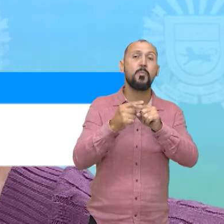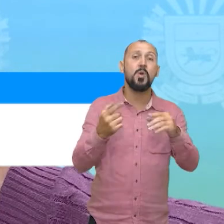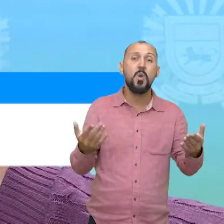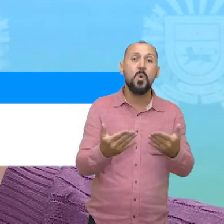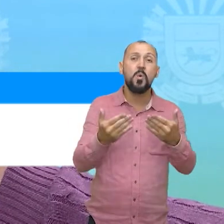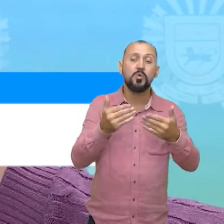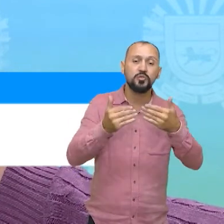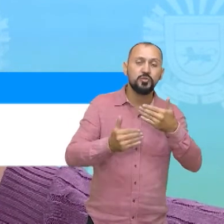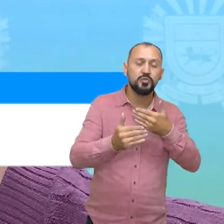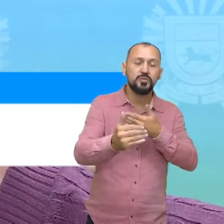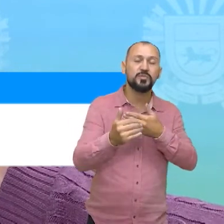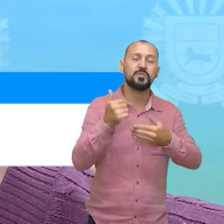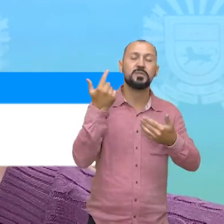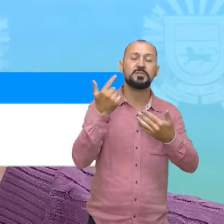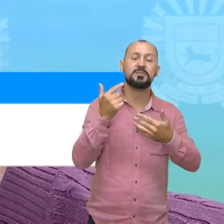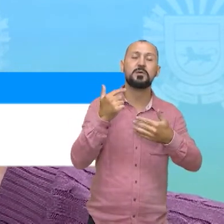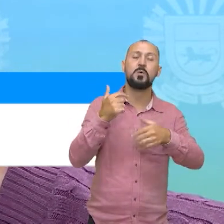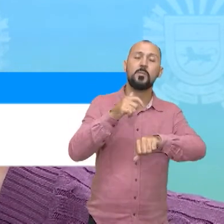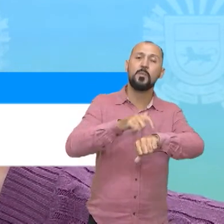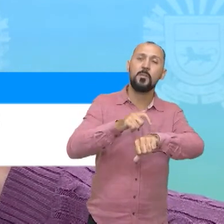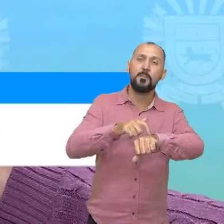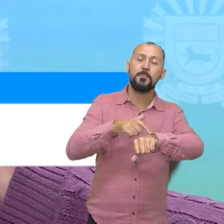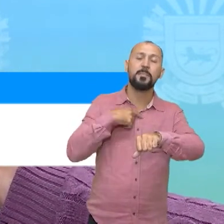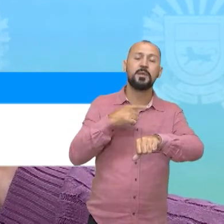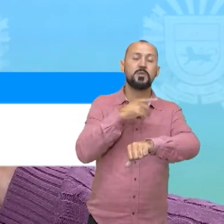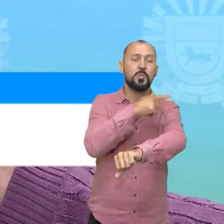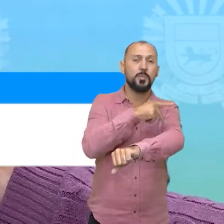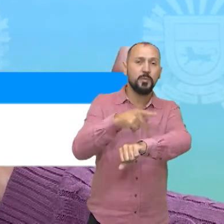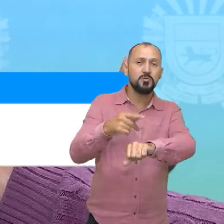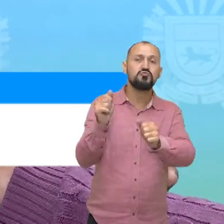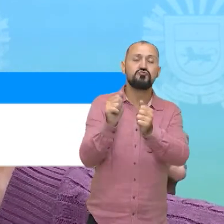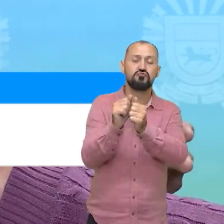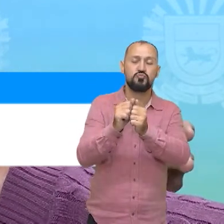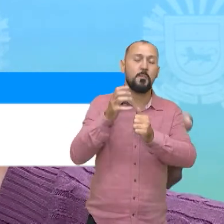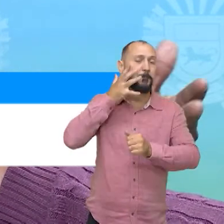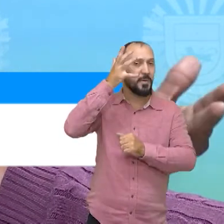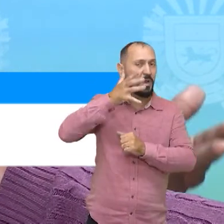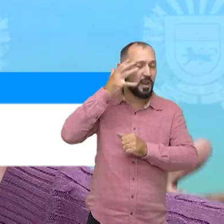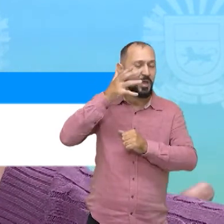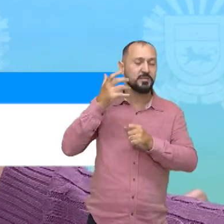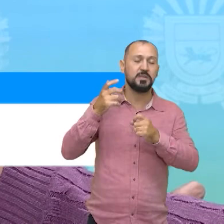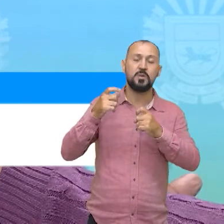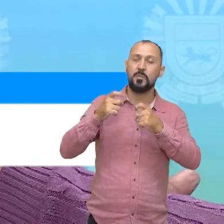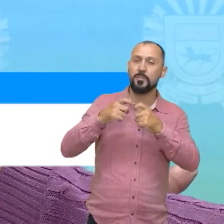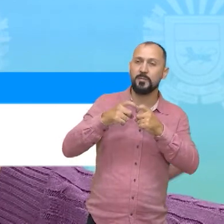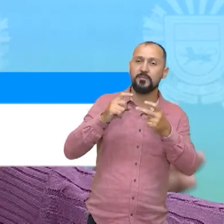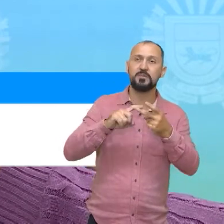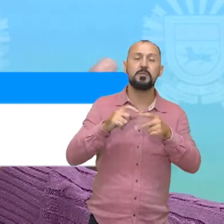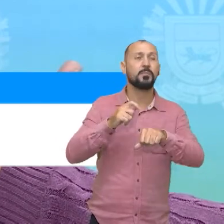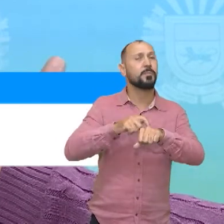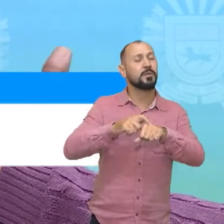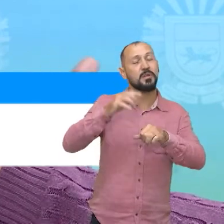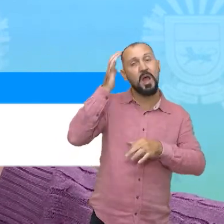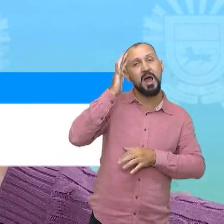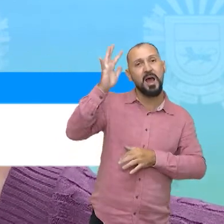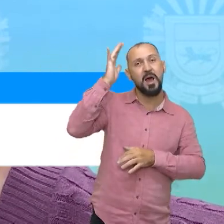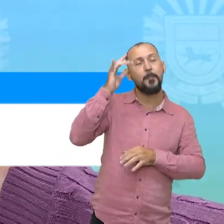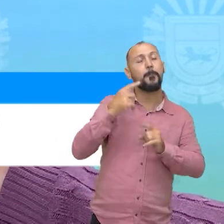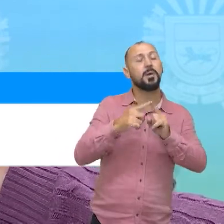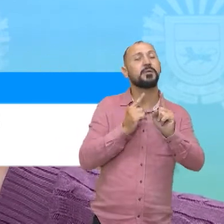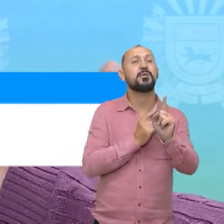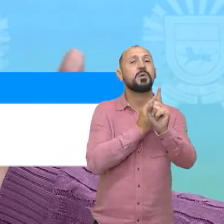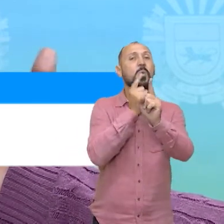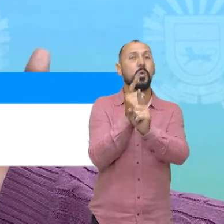encontro. Porque hoje vai ser uma atividade pedagógica, vai ter uma palestra com a pediatra, vai ser uma atividade